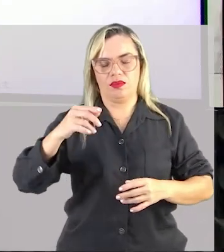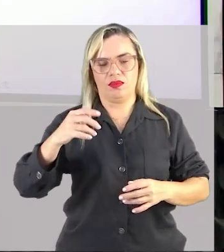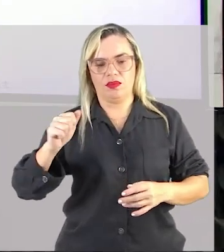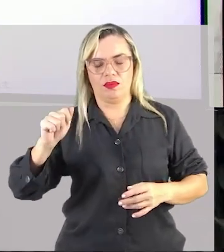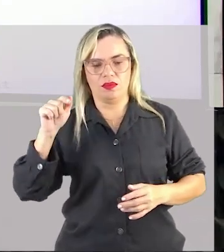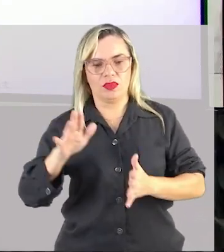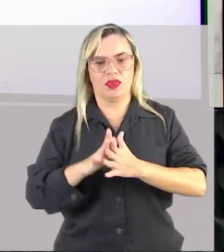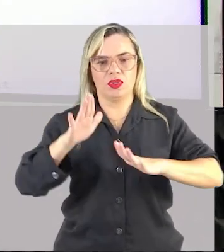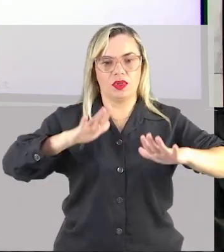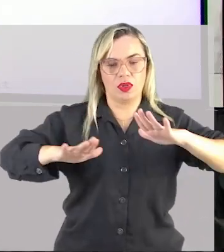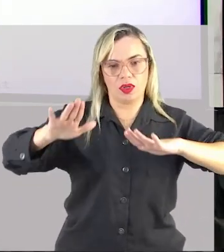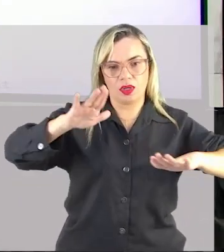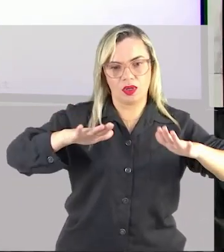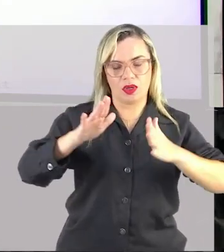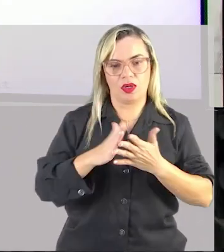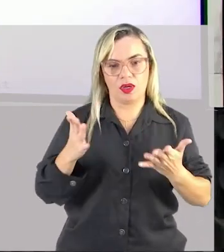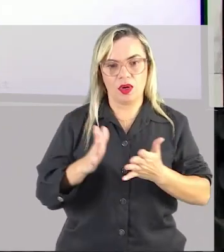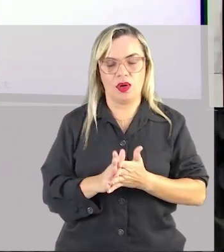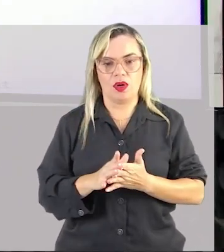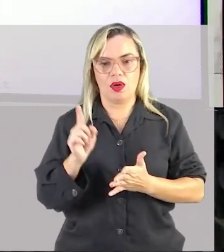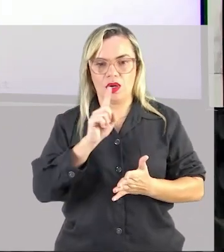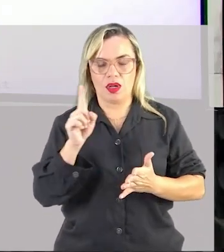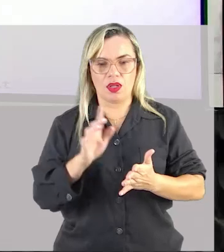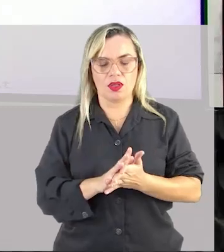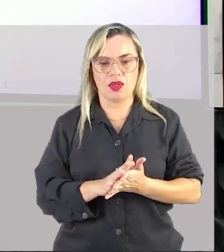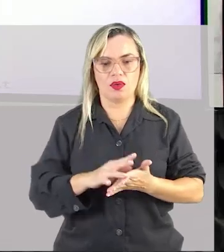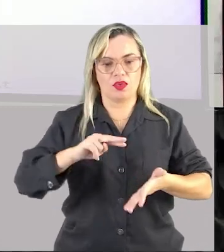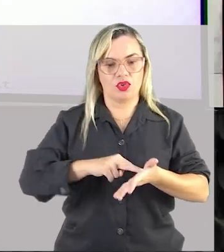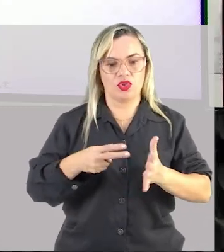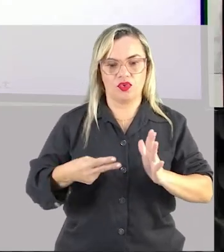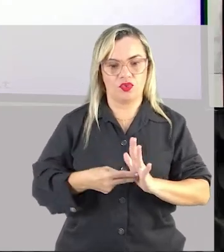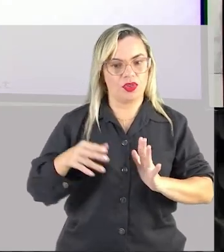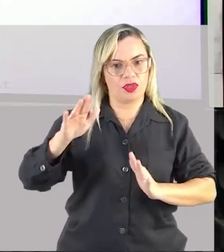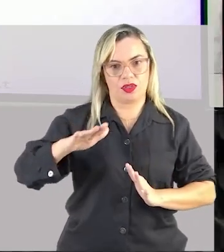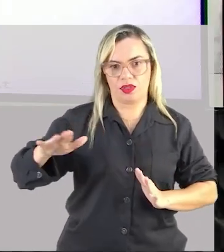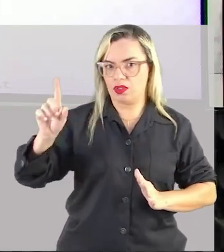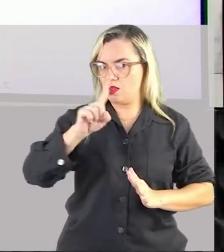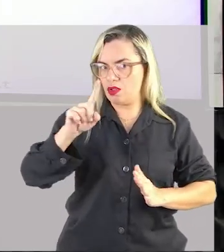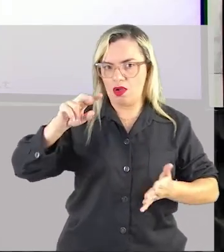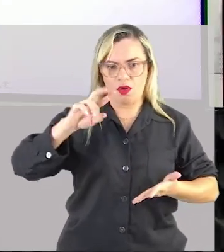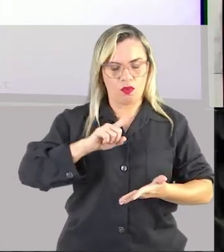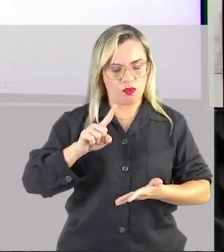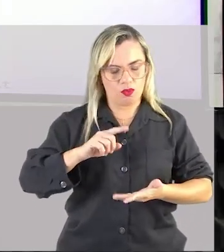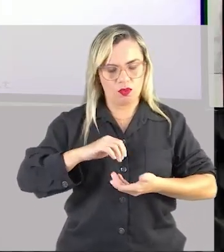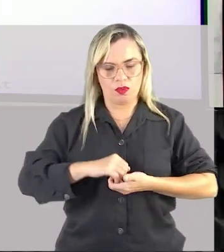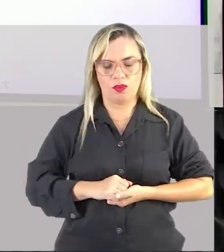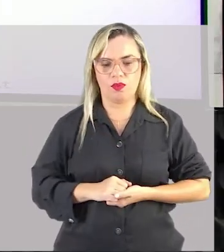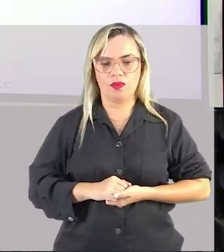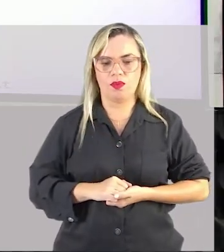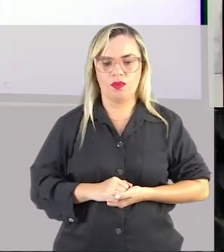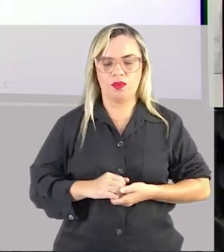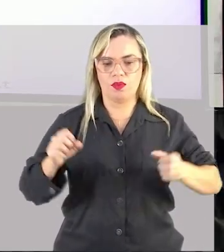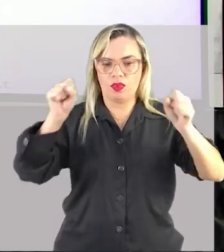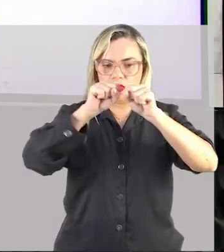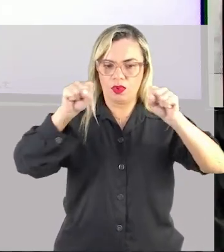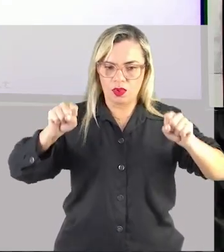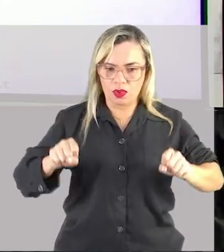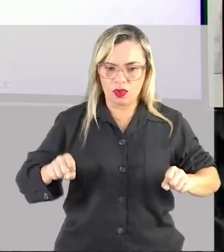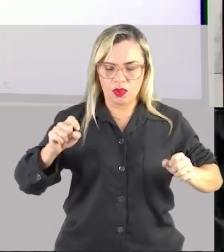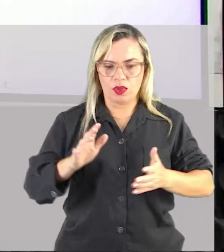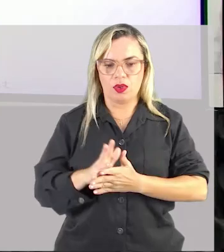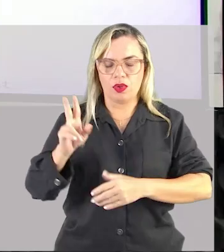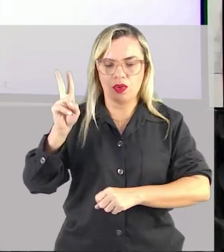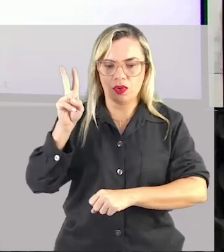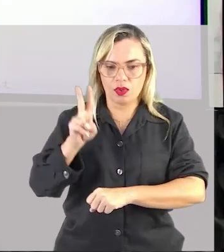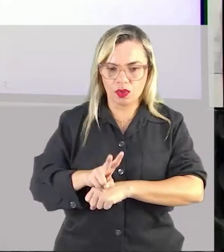que ela é uma falsa cognata, ela não significa criança. Bora lá. Porque nesse sistema, ou seja, de cuidar dos filhos durante a pandemia